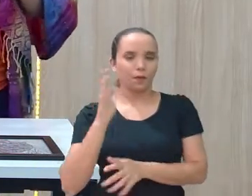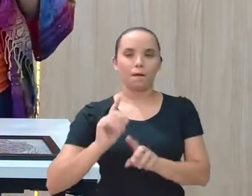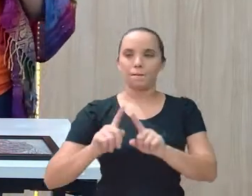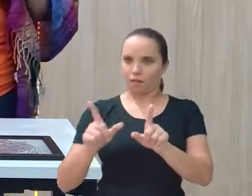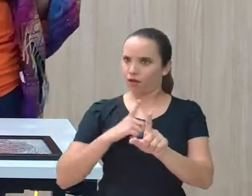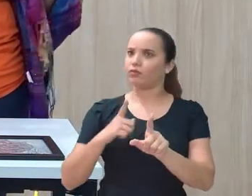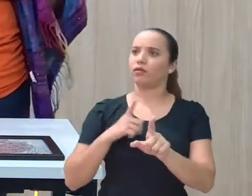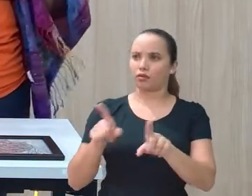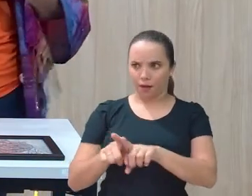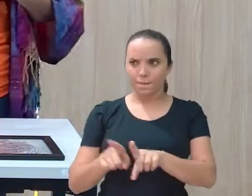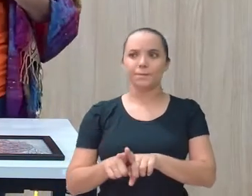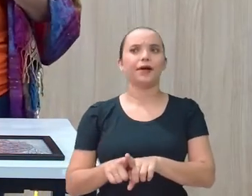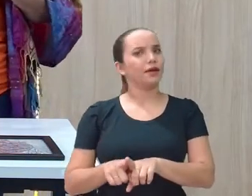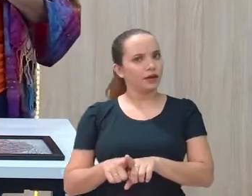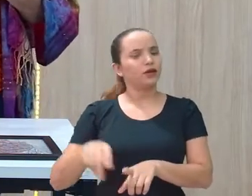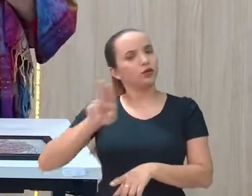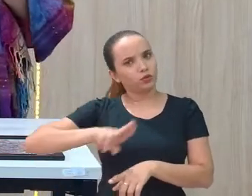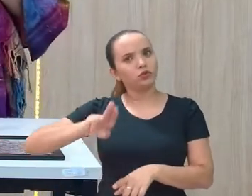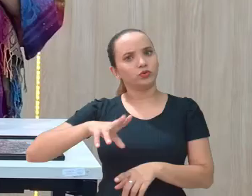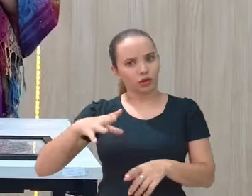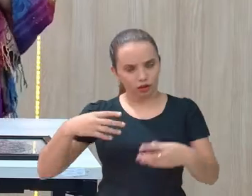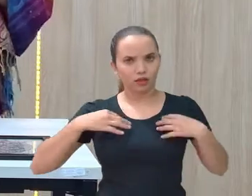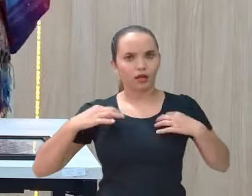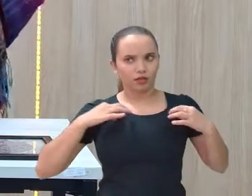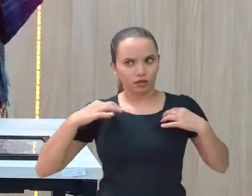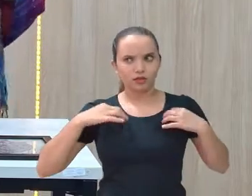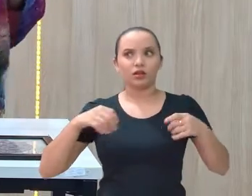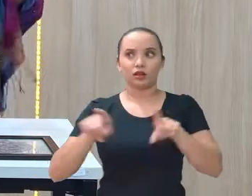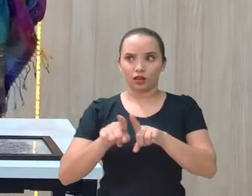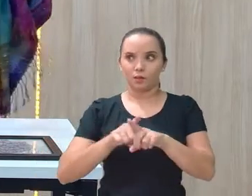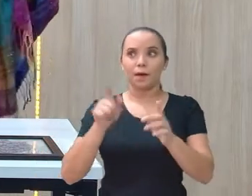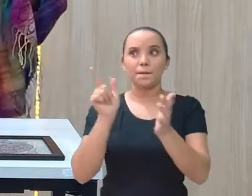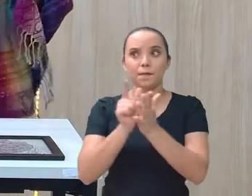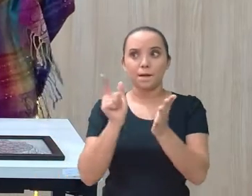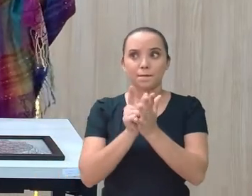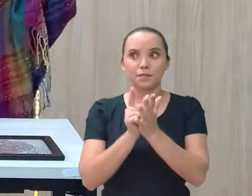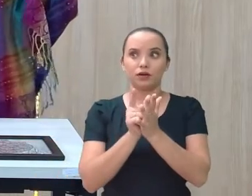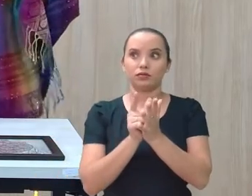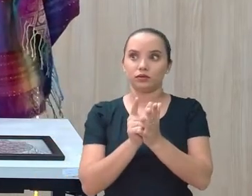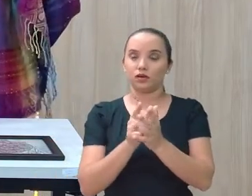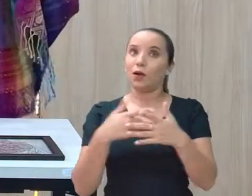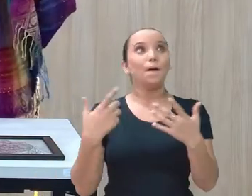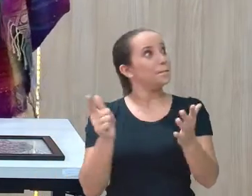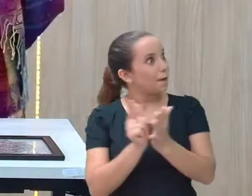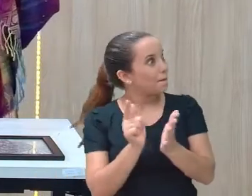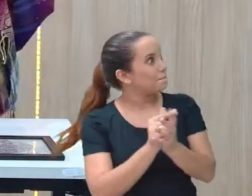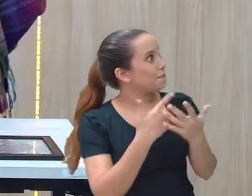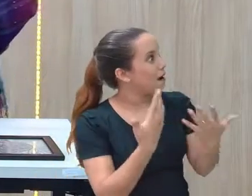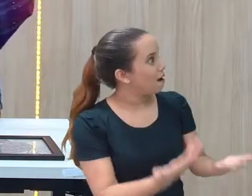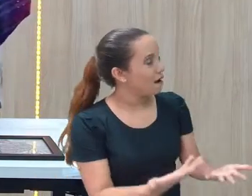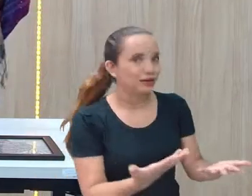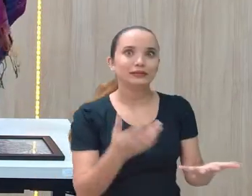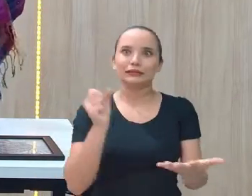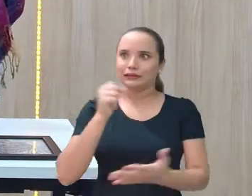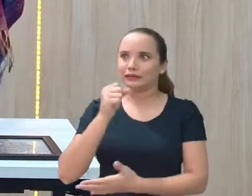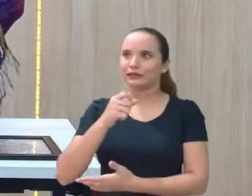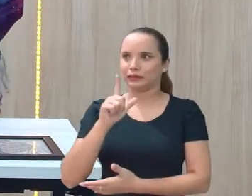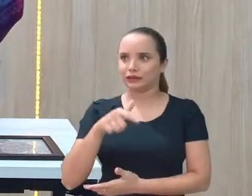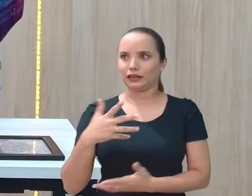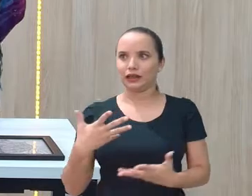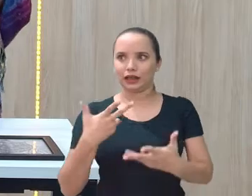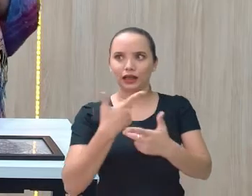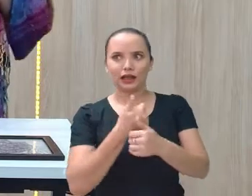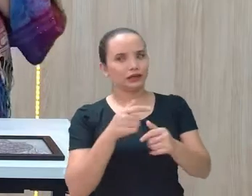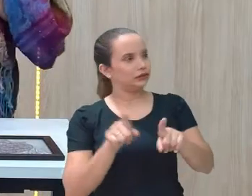tem serigrafia em tecidos. Em papel. Em papel! Sim, coisa mais linda do mundo, eu já